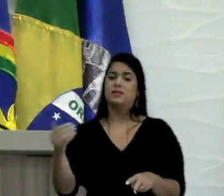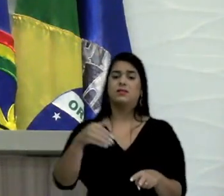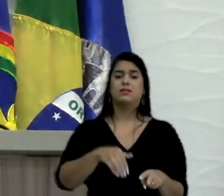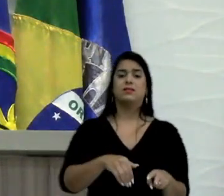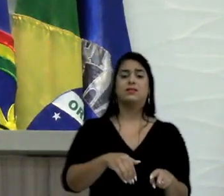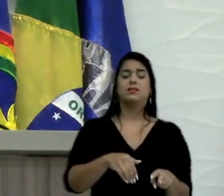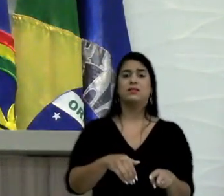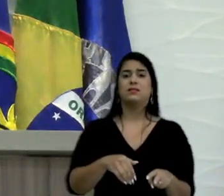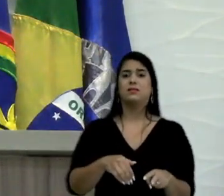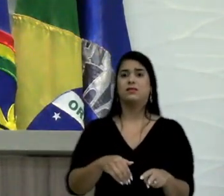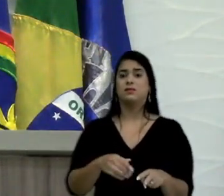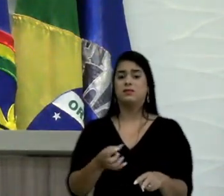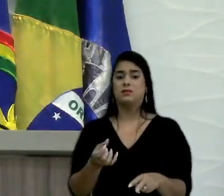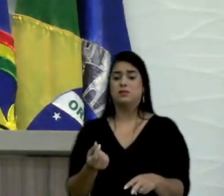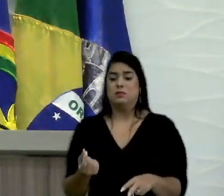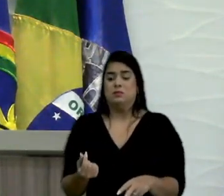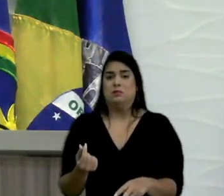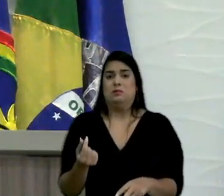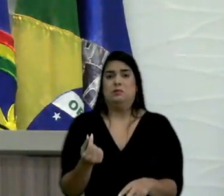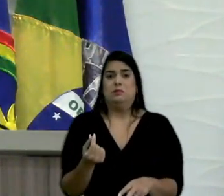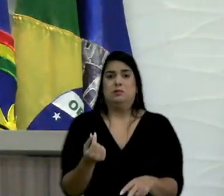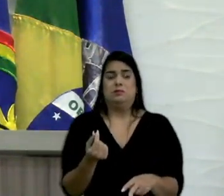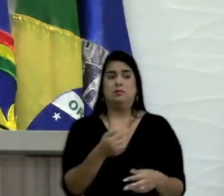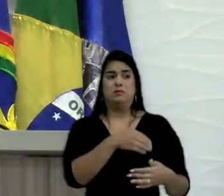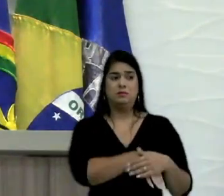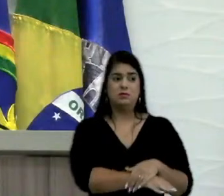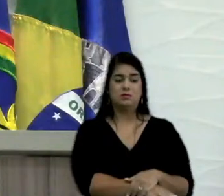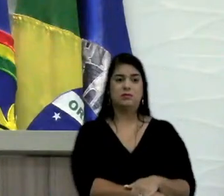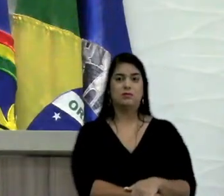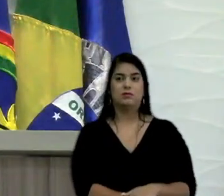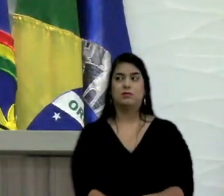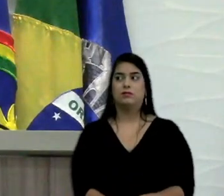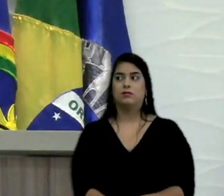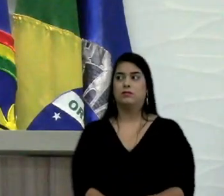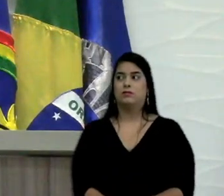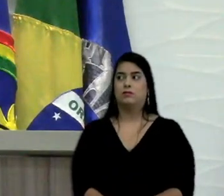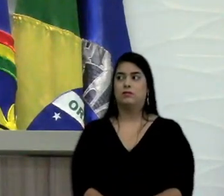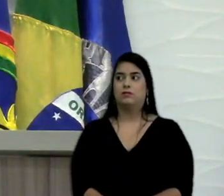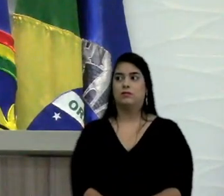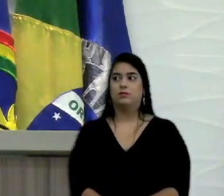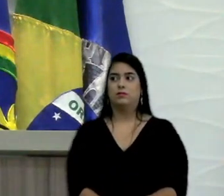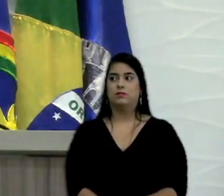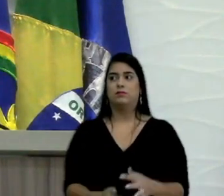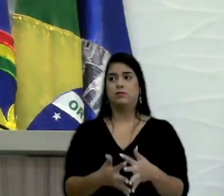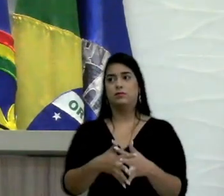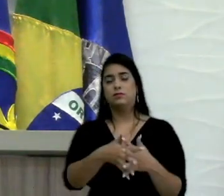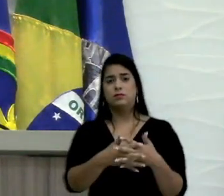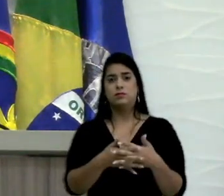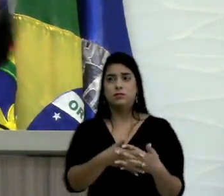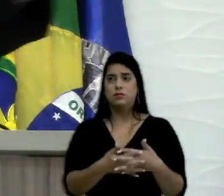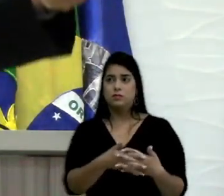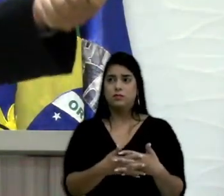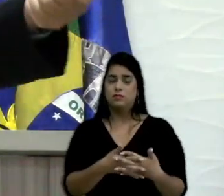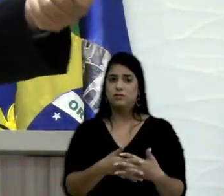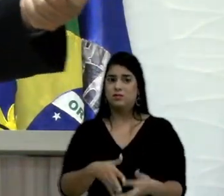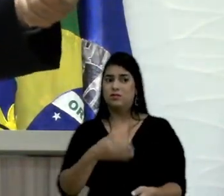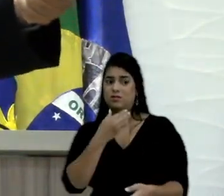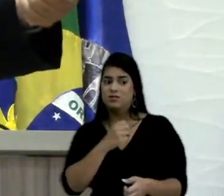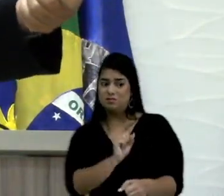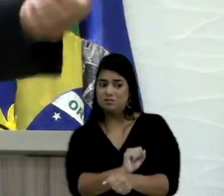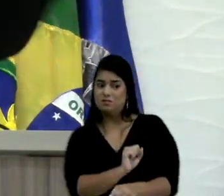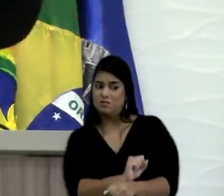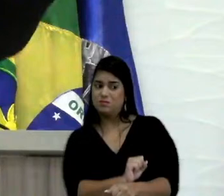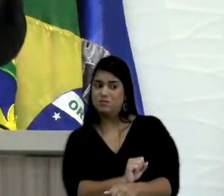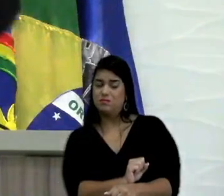dinheiro escondido dentro do dentro D 4000 c o caba chegou parou o caba